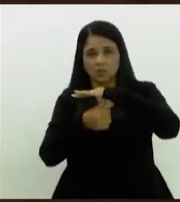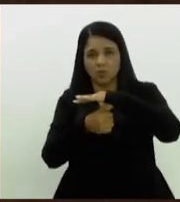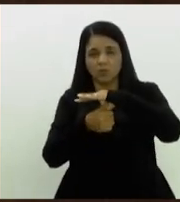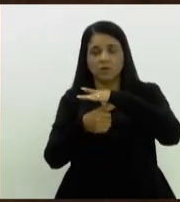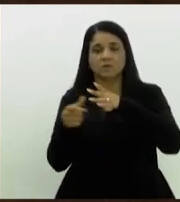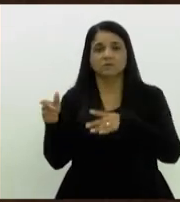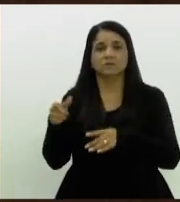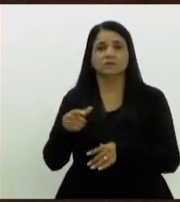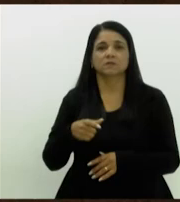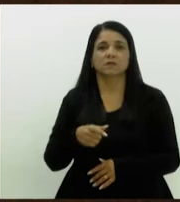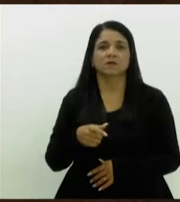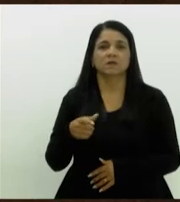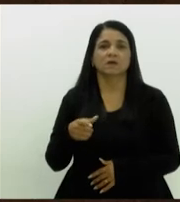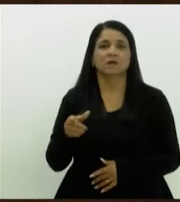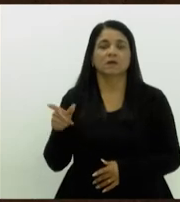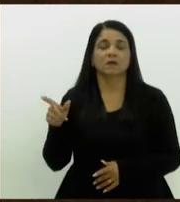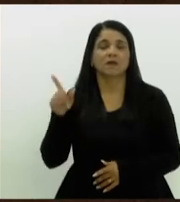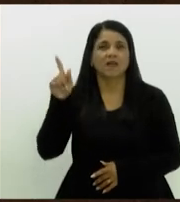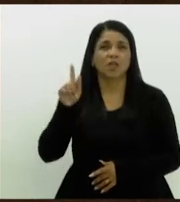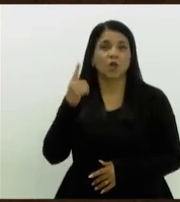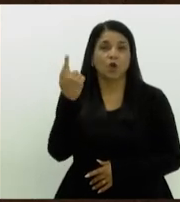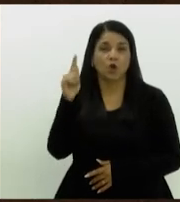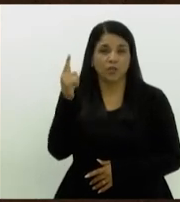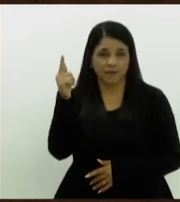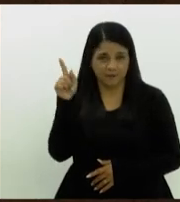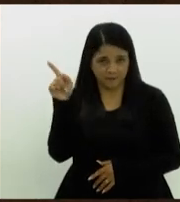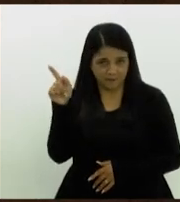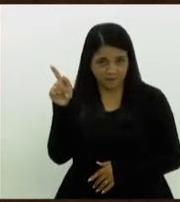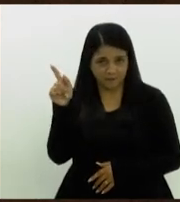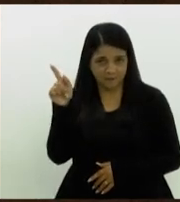em Goiânia, Goiás.